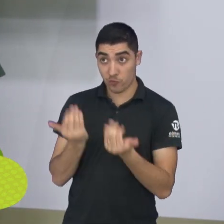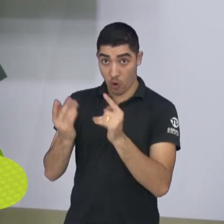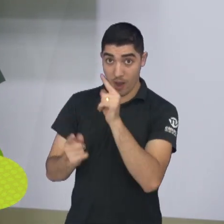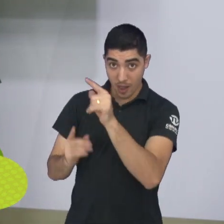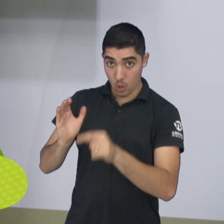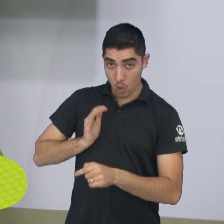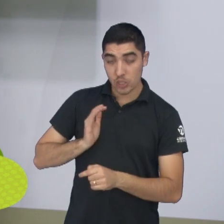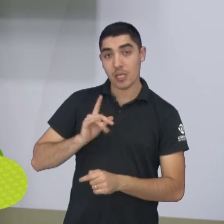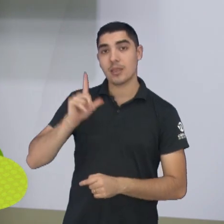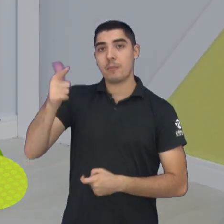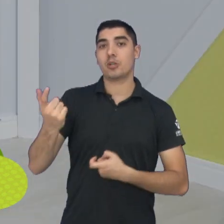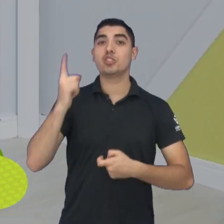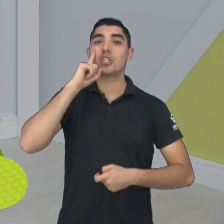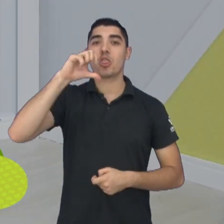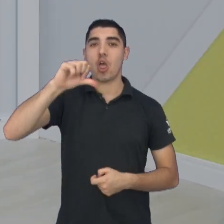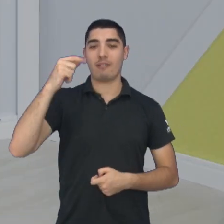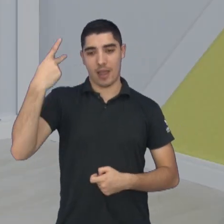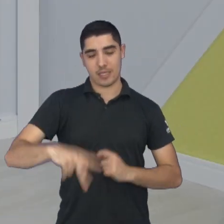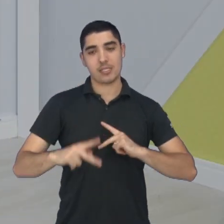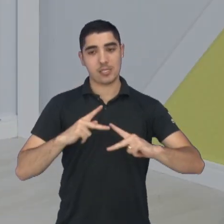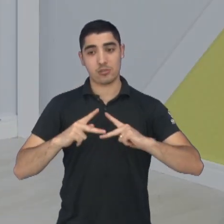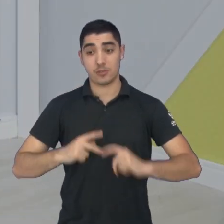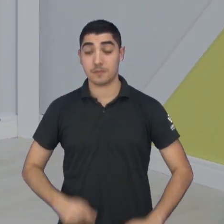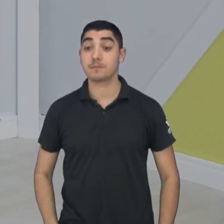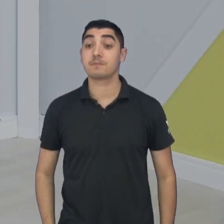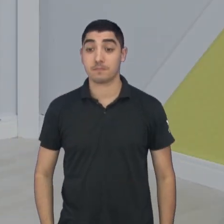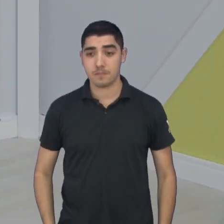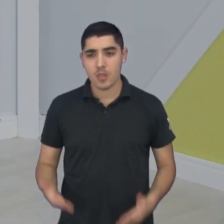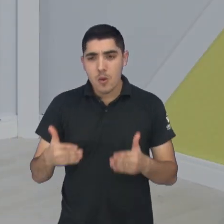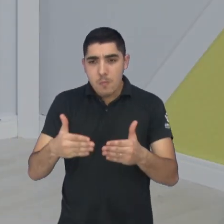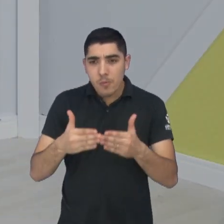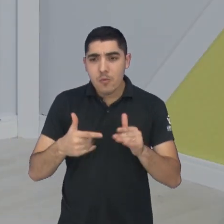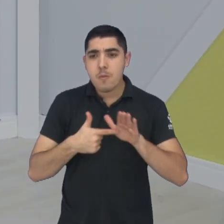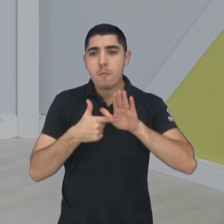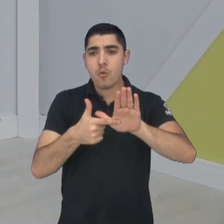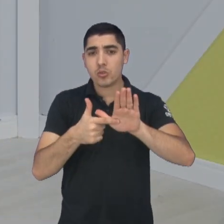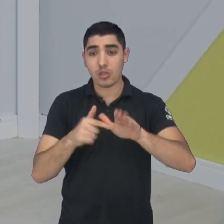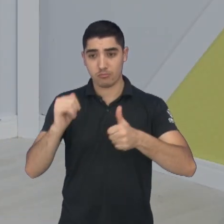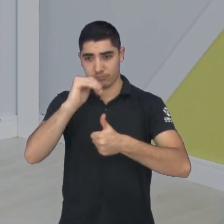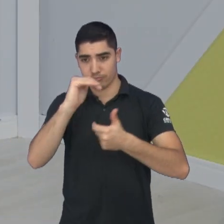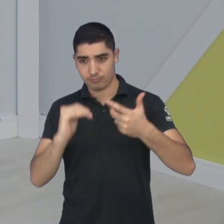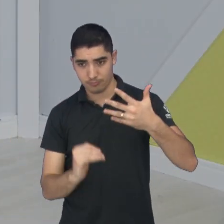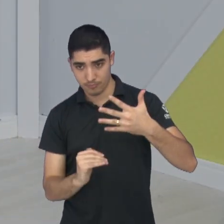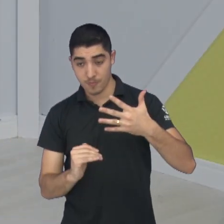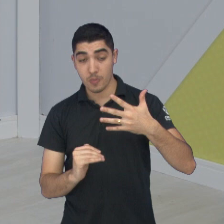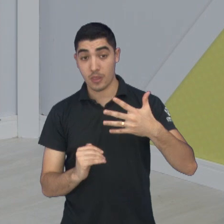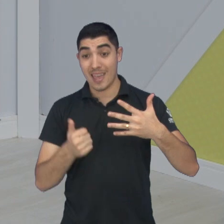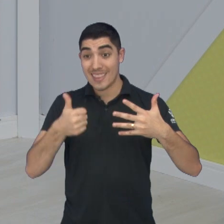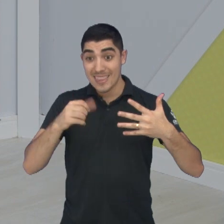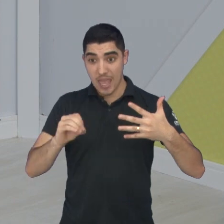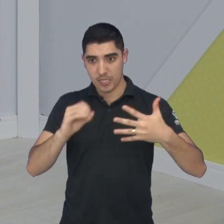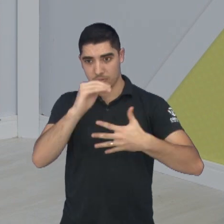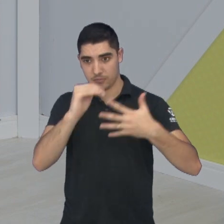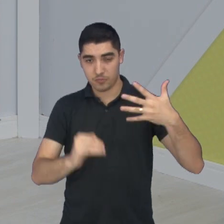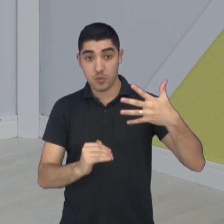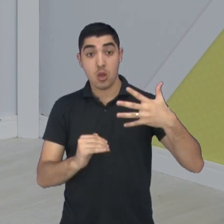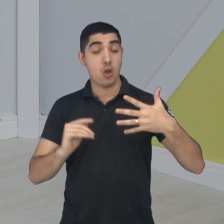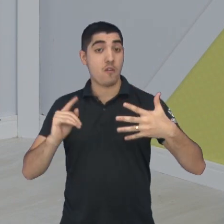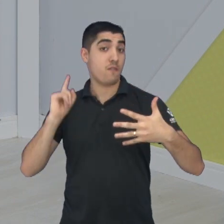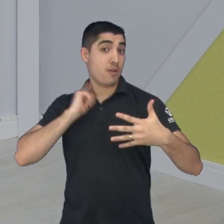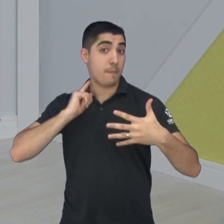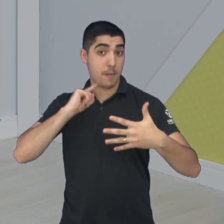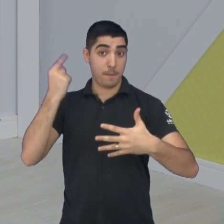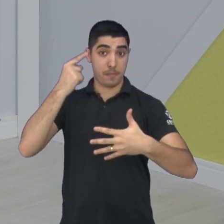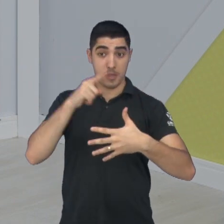Olineu de Moura. Piteco, coloca pra gente a classificação, por favor, pra gente dar uma olhadinha, só a primeira tela de classificação, os 10 primeiros. Olha lá, Flamengo já assumiu a